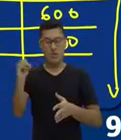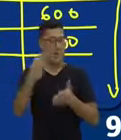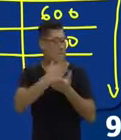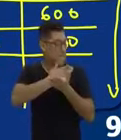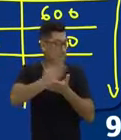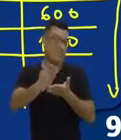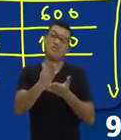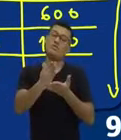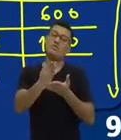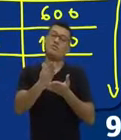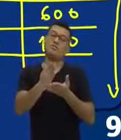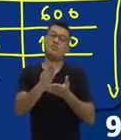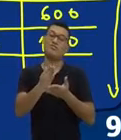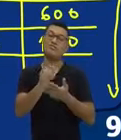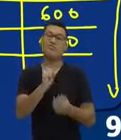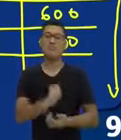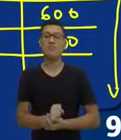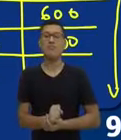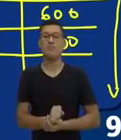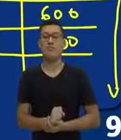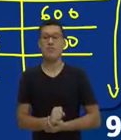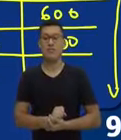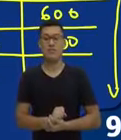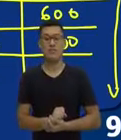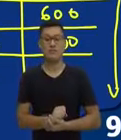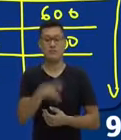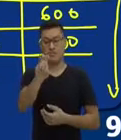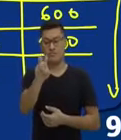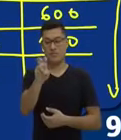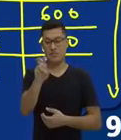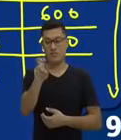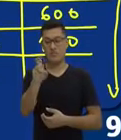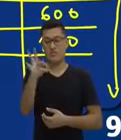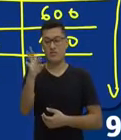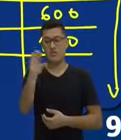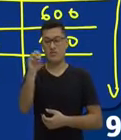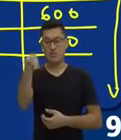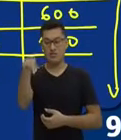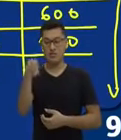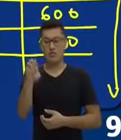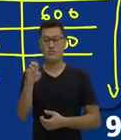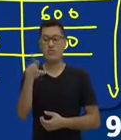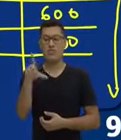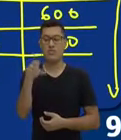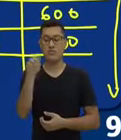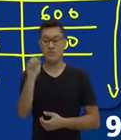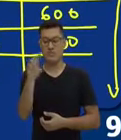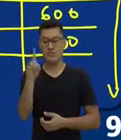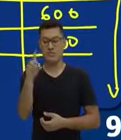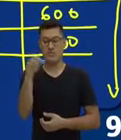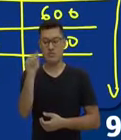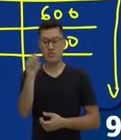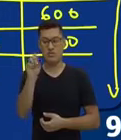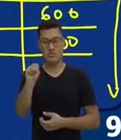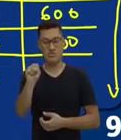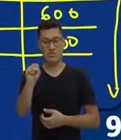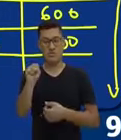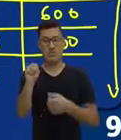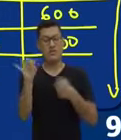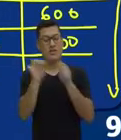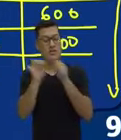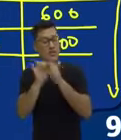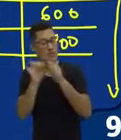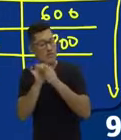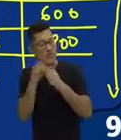queria, que é justamente as 5 toneladas, tá? Então eu posso fazer isso, e também vai dar para fazer com potências, mas aí vai ficar um pouquinho mais